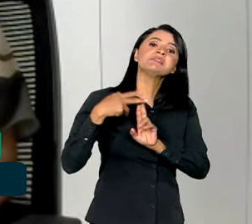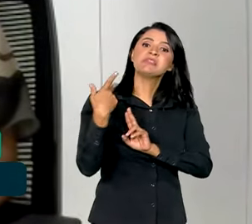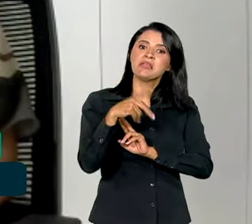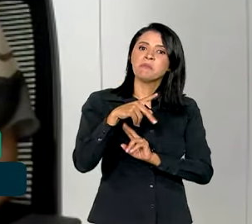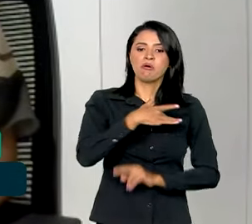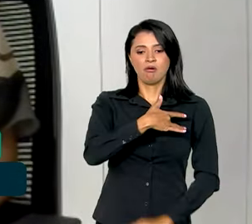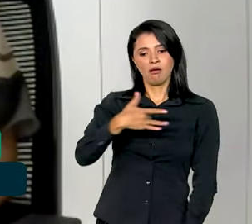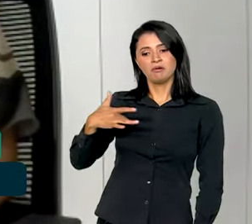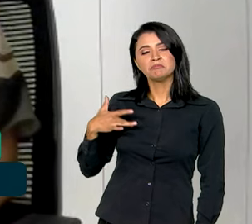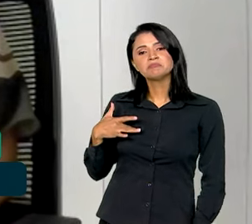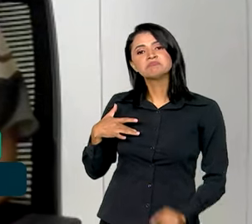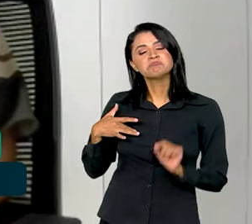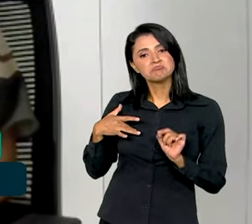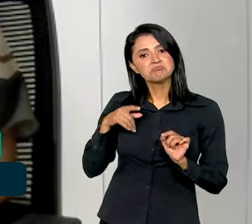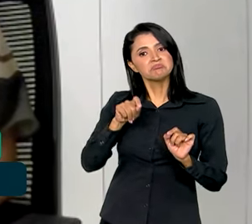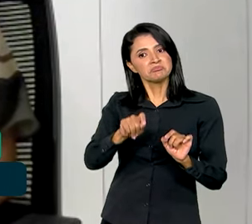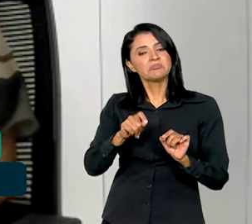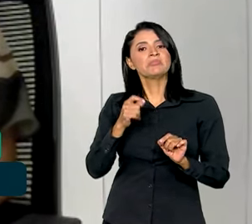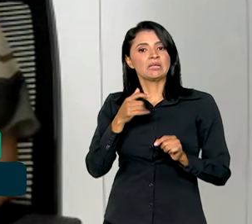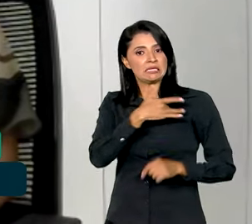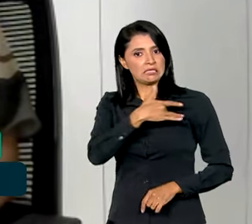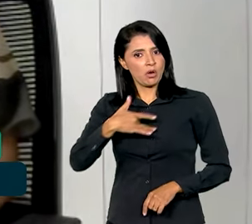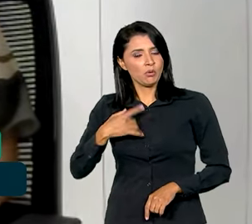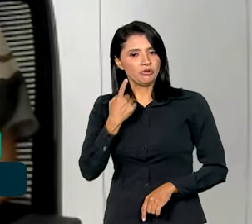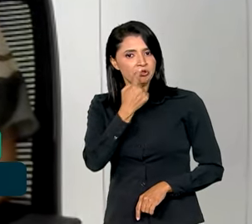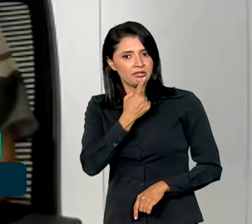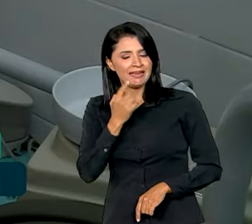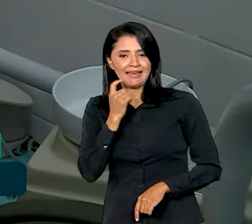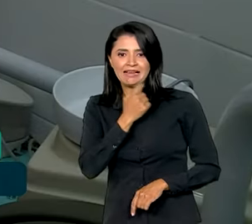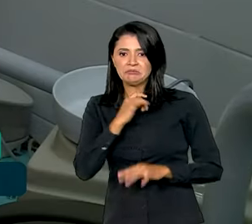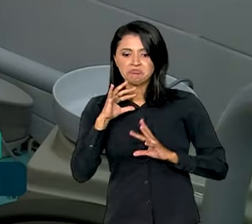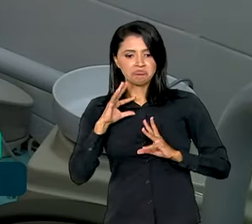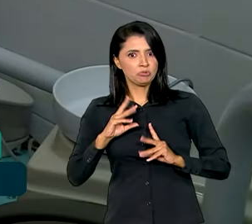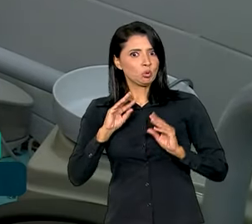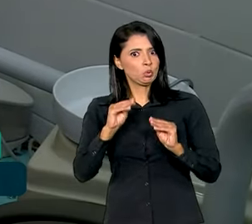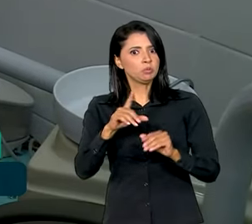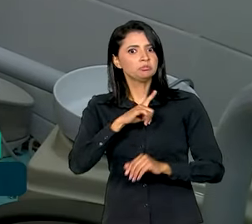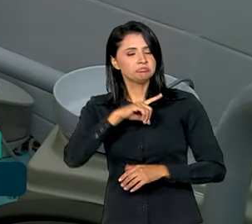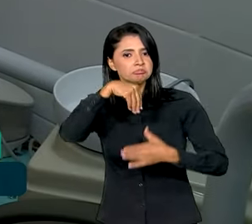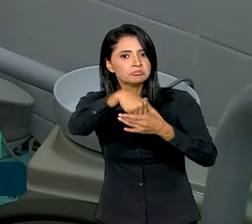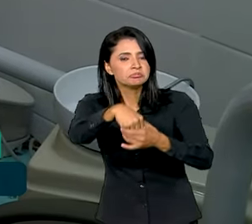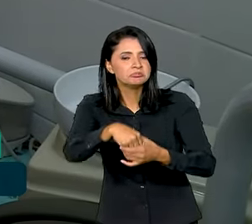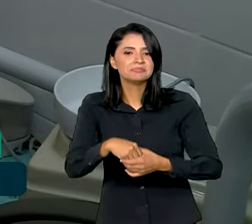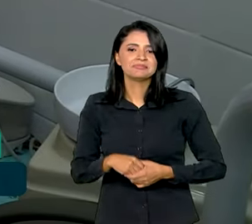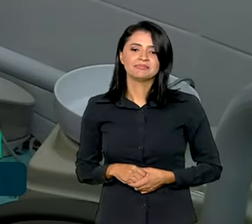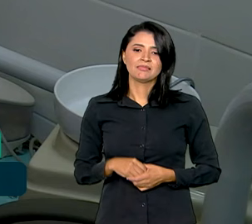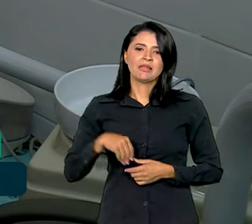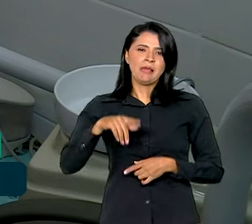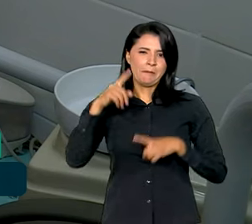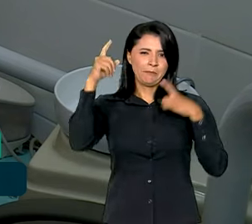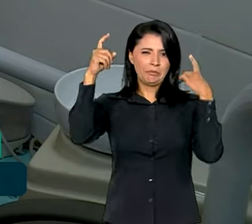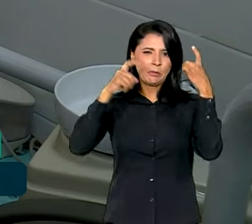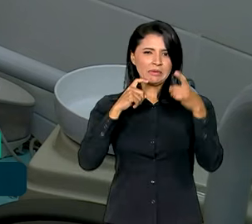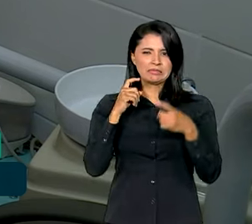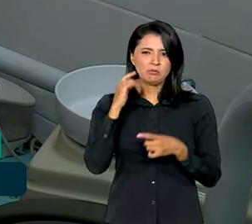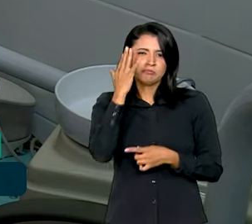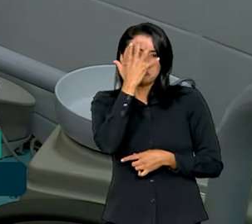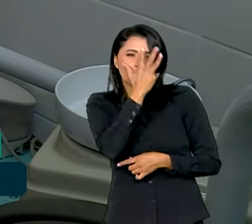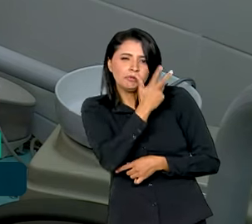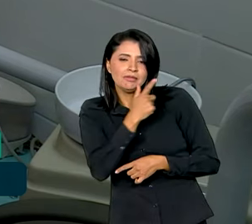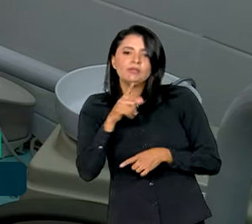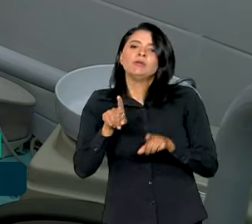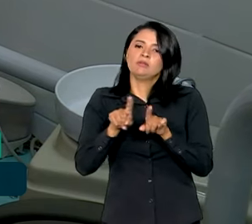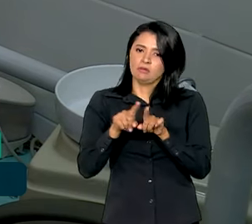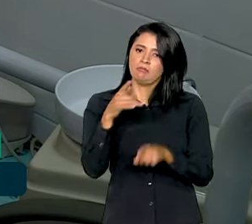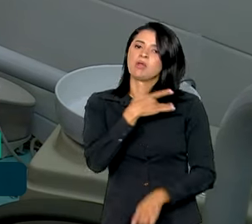saúde a ações de saúde bucal e de forma integral. Bem mais do que uma preocupação estética, a atenção